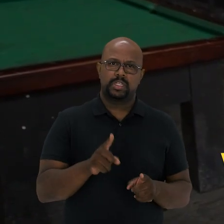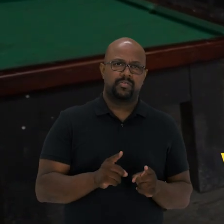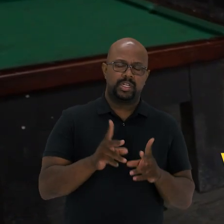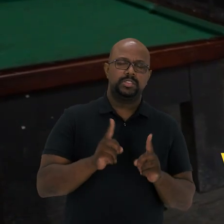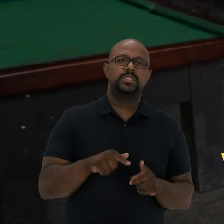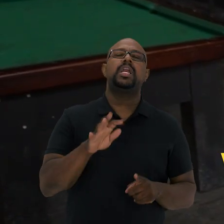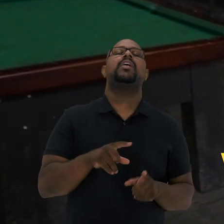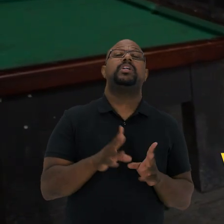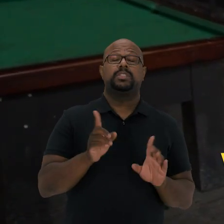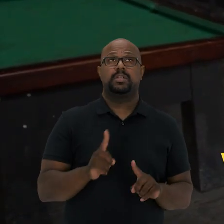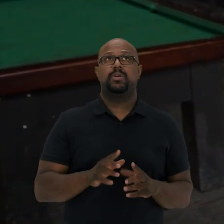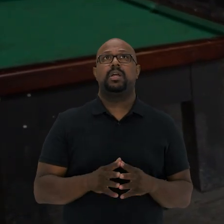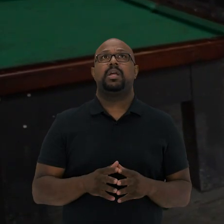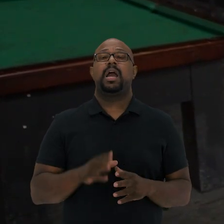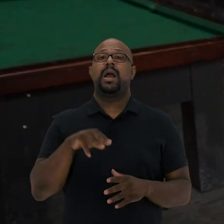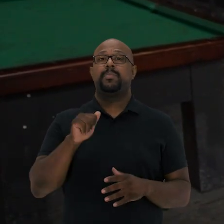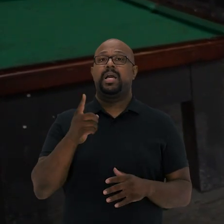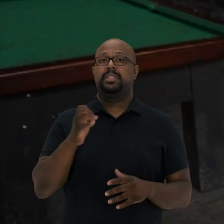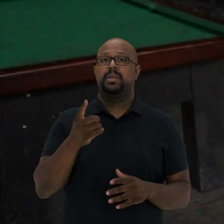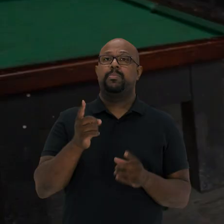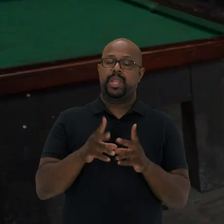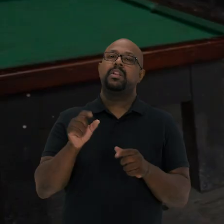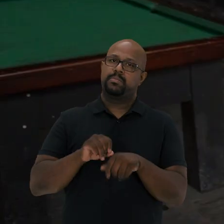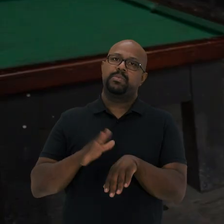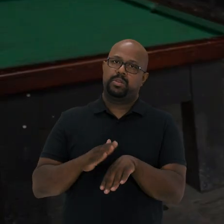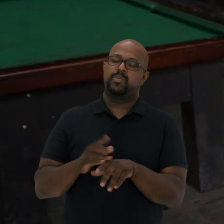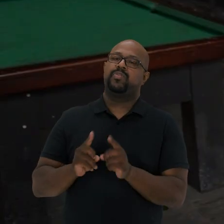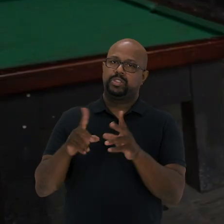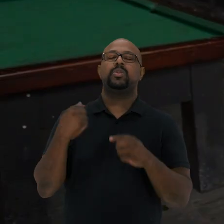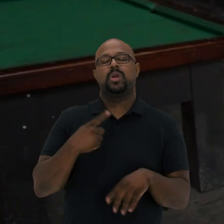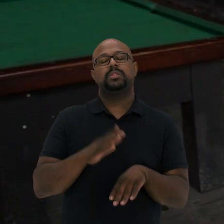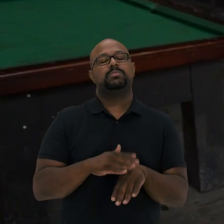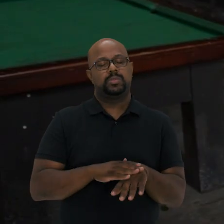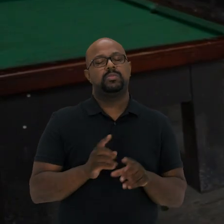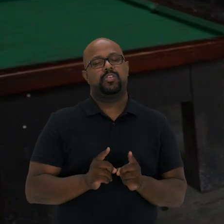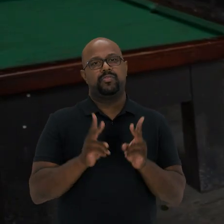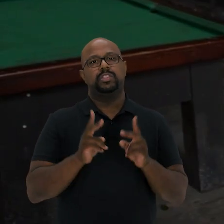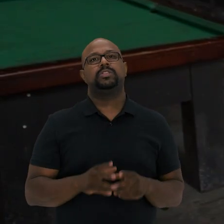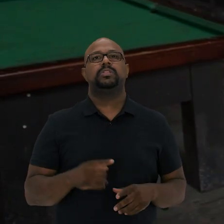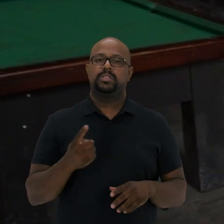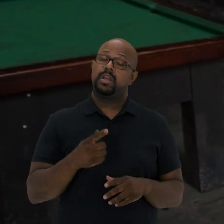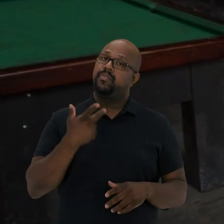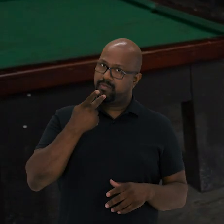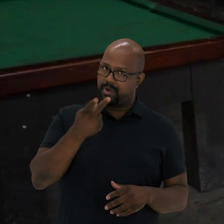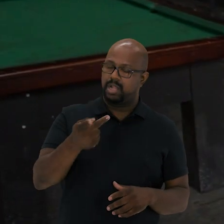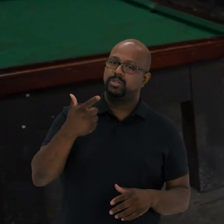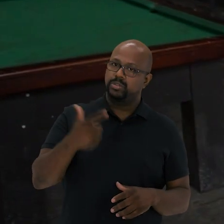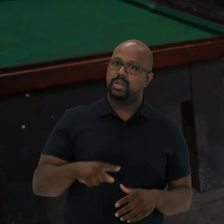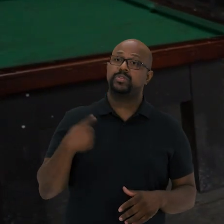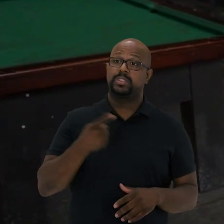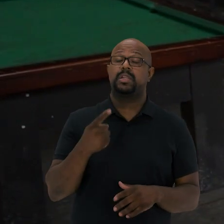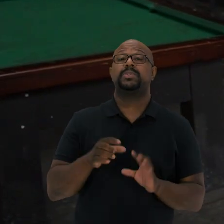é que vendia essas peças? Não, a Madepedra fazia a comercialização. Nós fazíamos a comercialização. Volto a dizer,